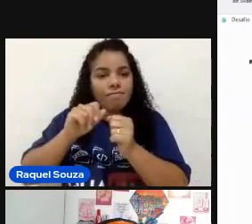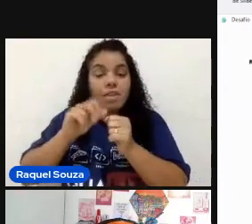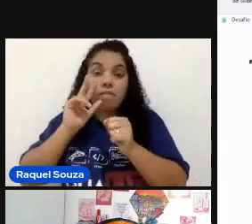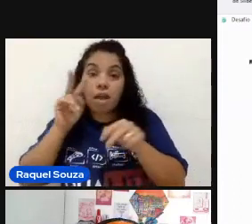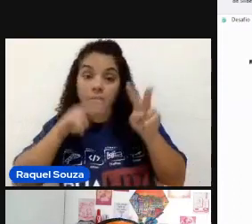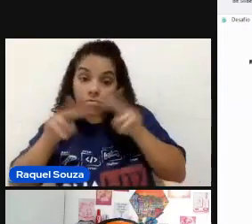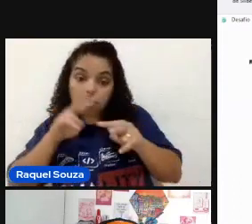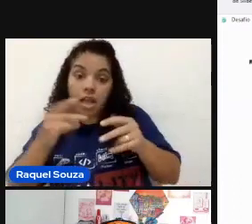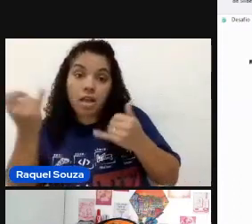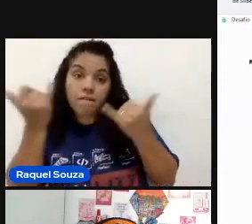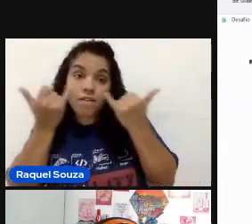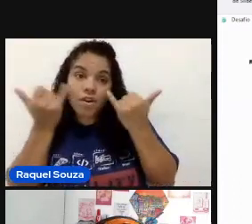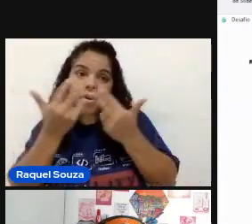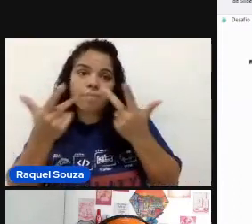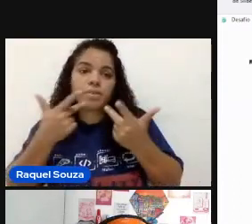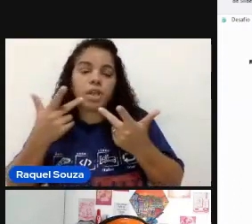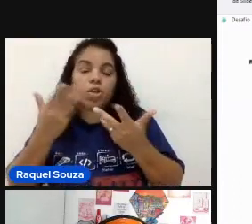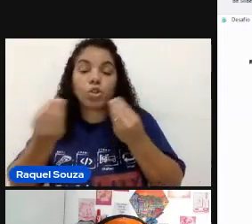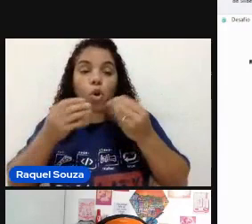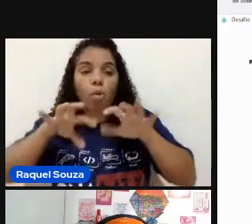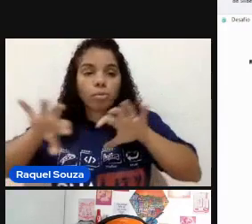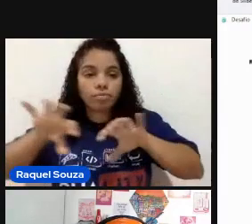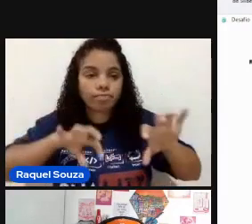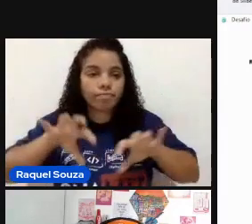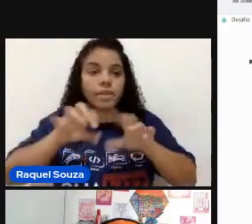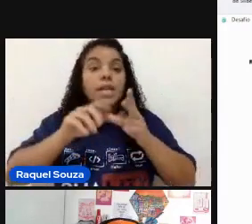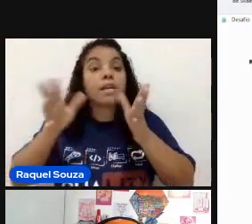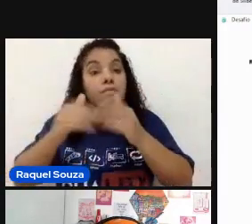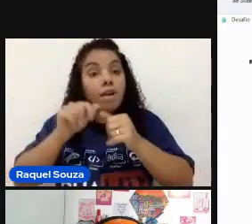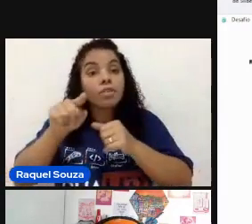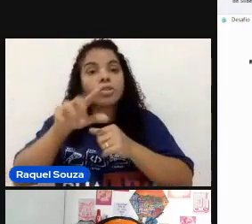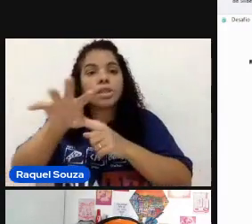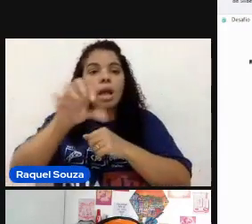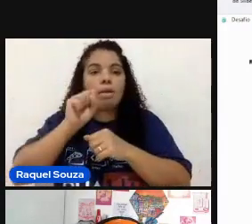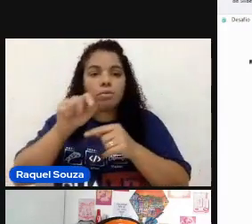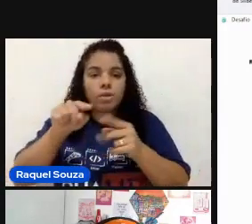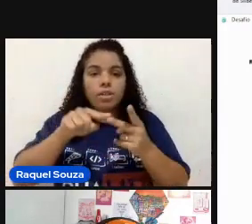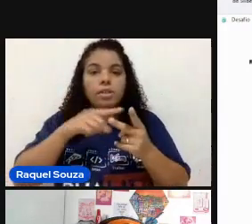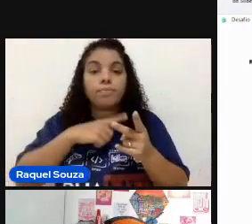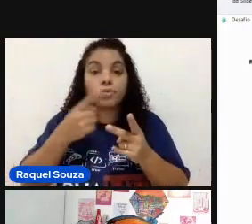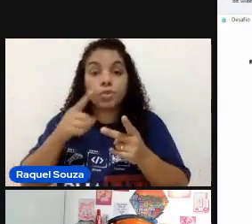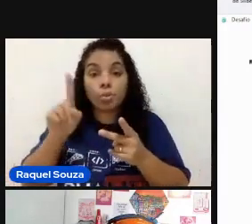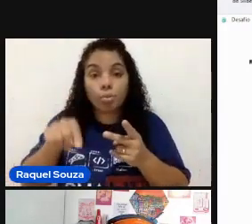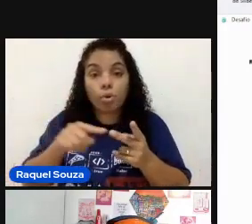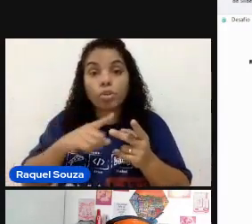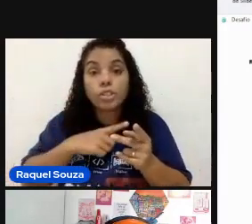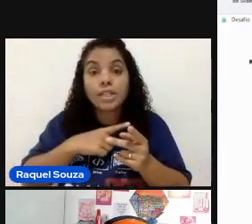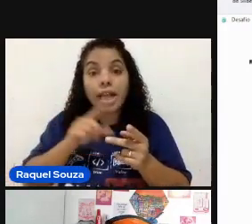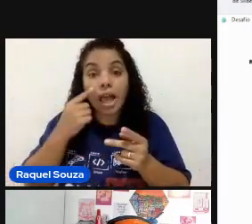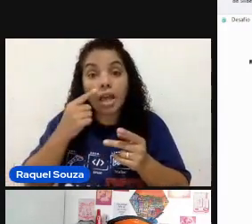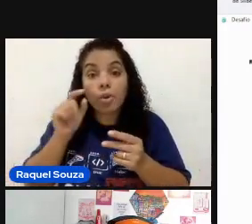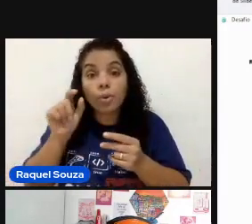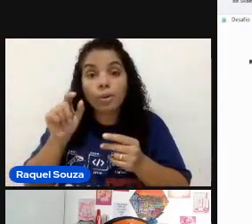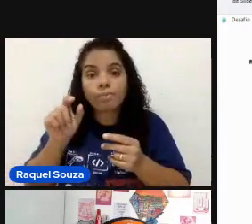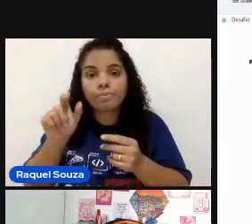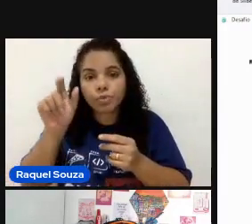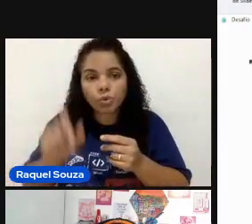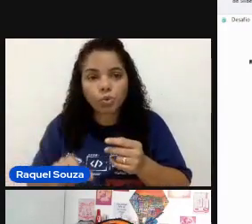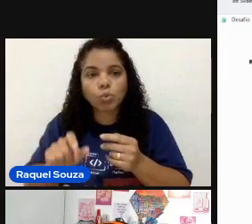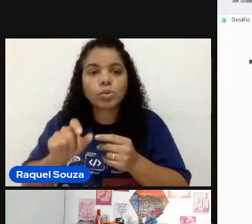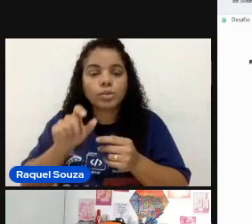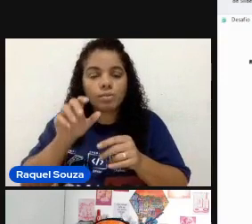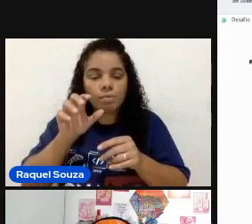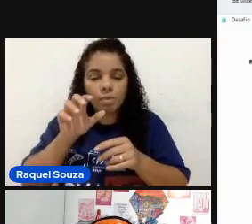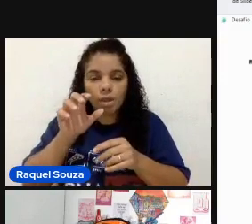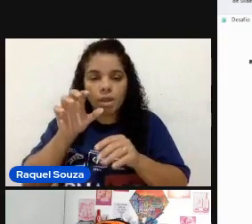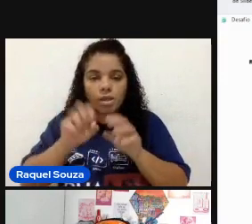sobre coleta e vai solicitar uma coleta. E por último, não menos importante, eu tenho o catador que vai acessar